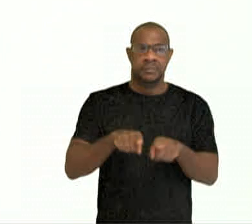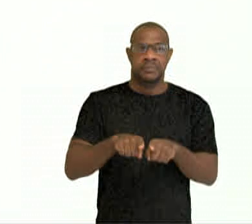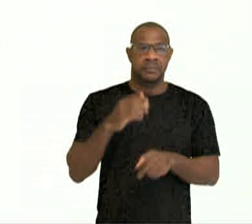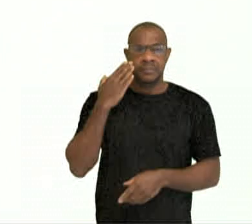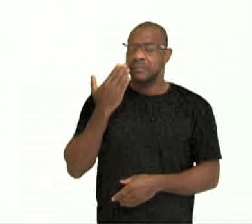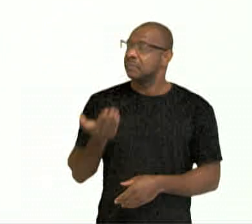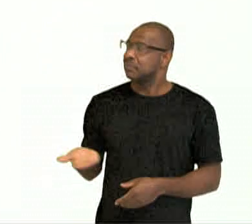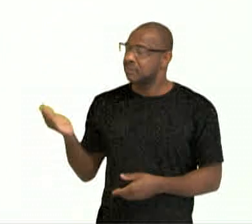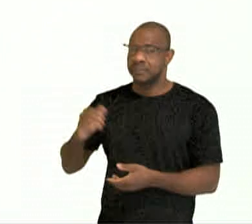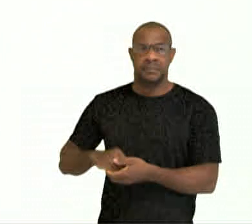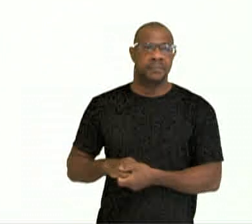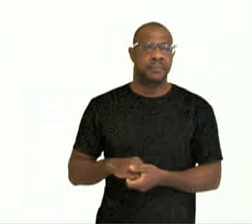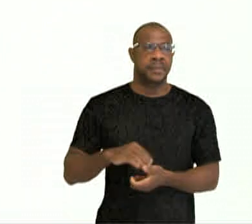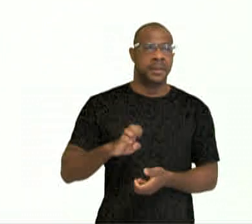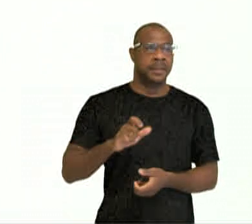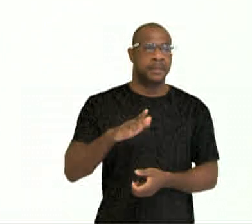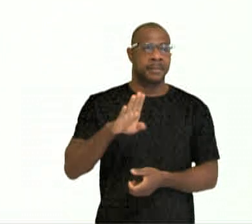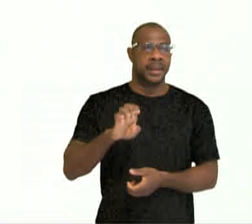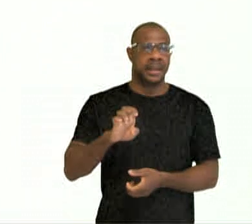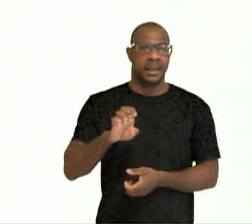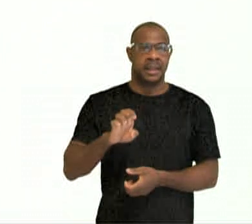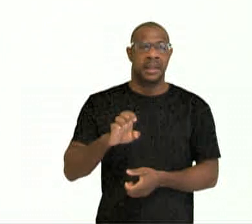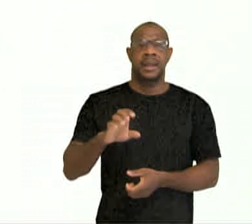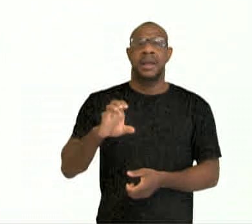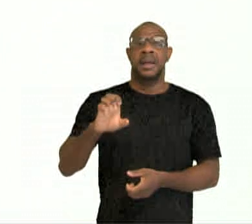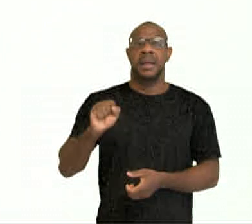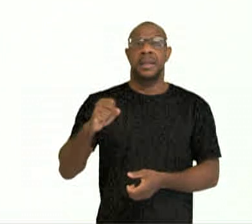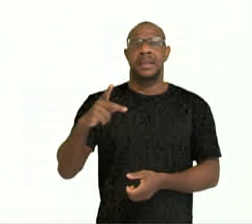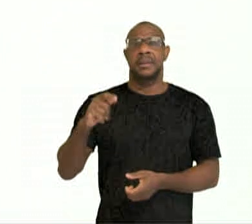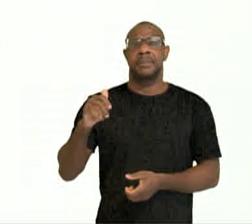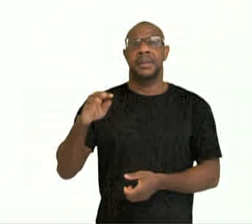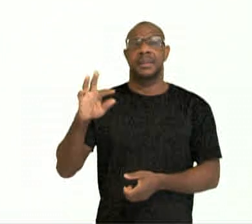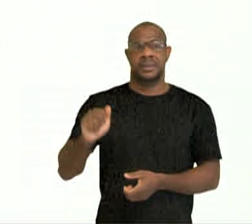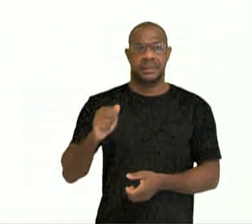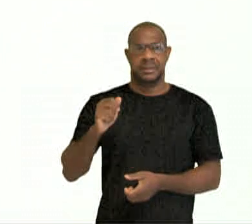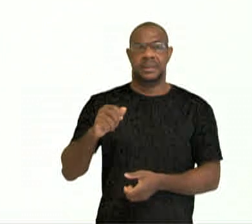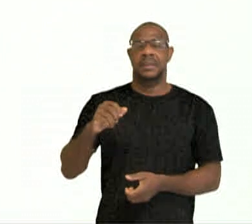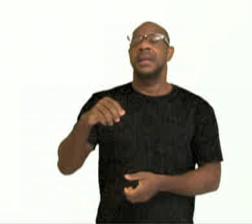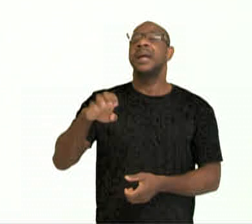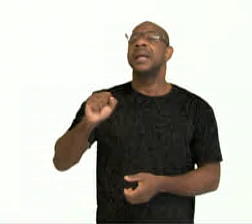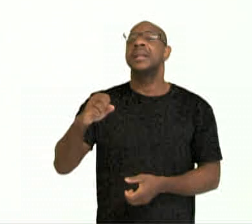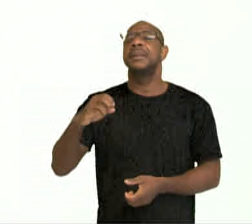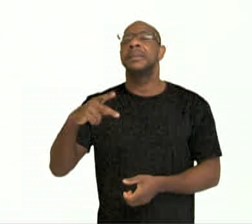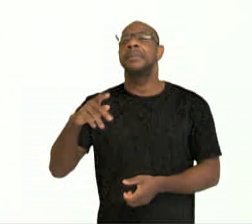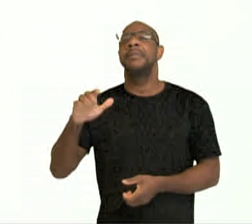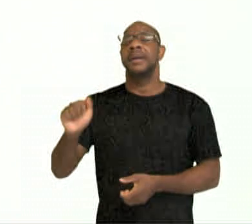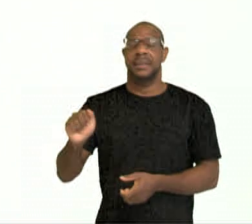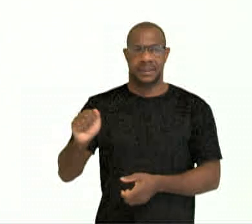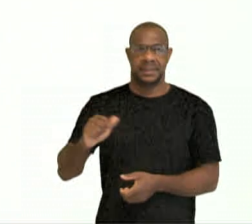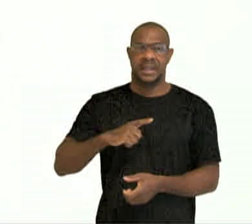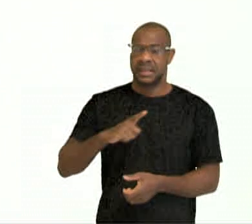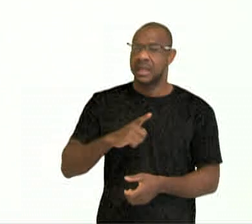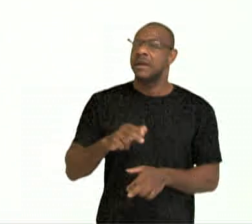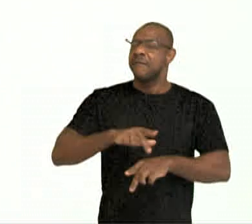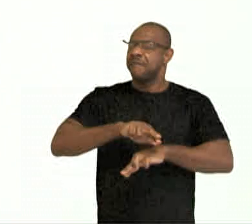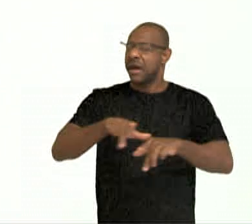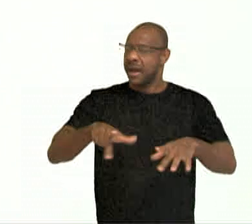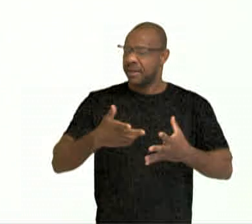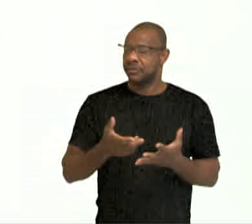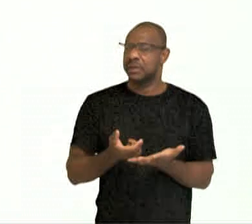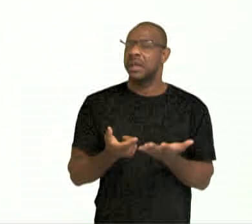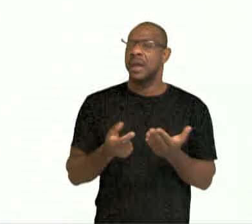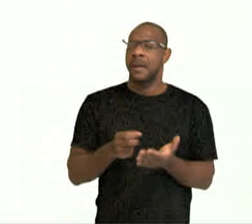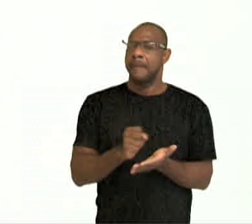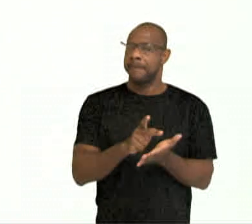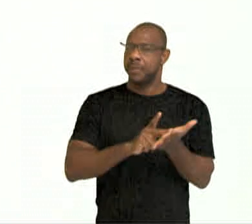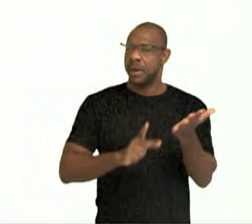Espanca. Tem uma vida intensa e interessante esta figura, com muitos poemas famosos, né? Temos aqui, inclusive, dois links